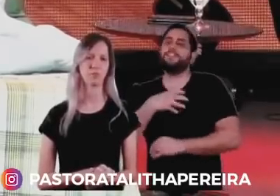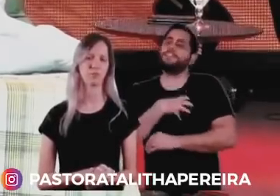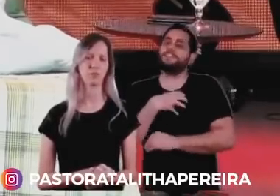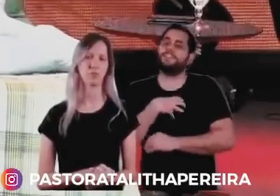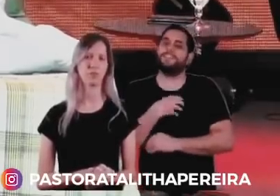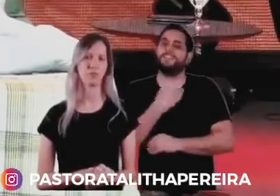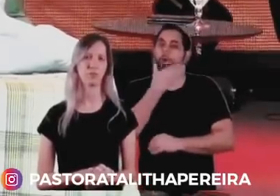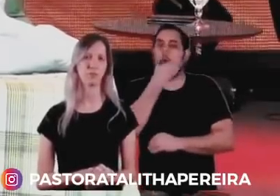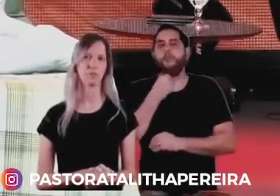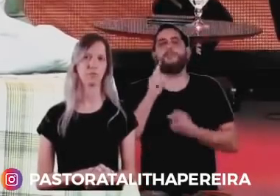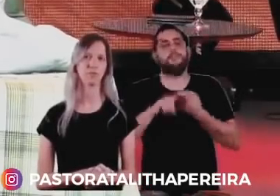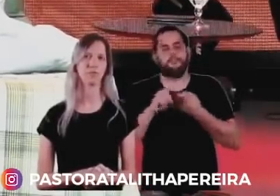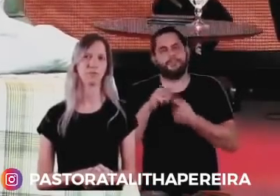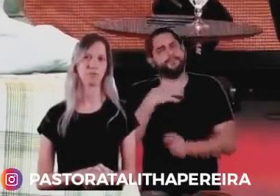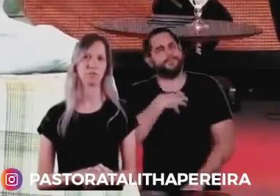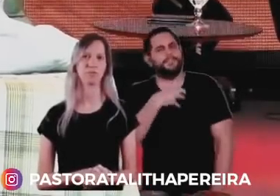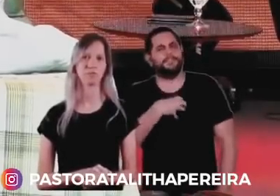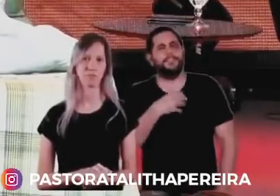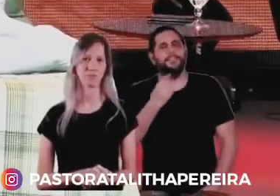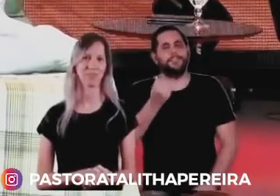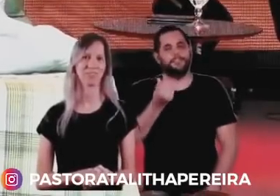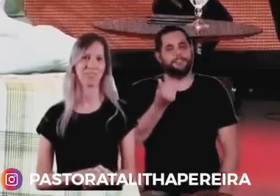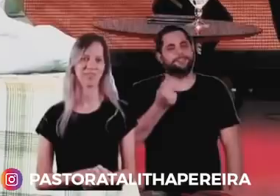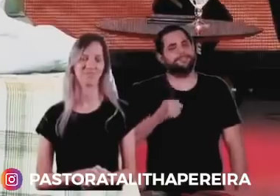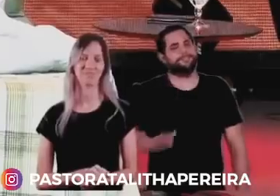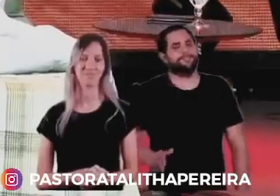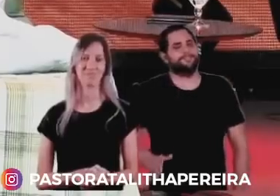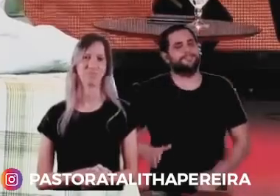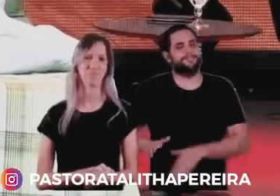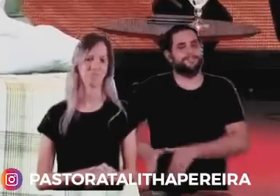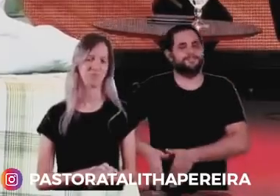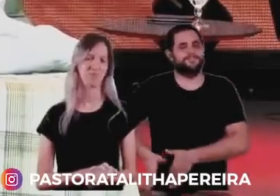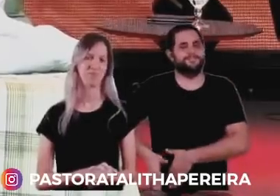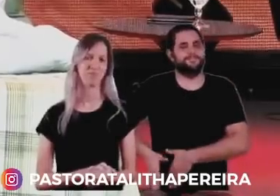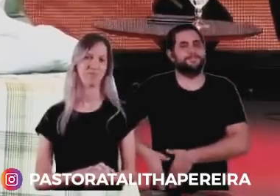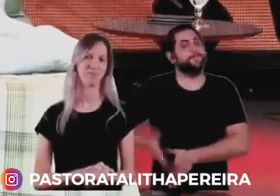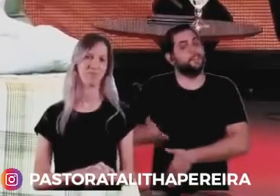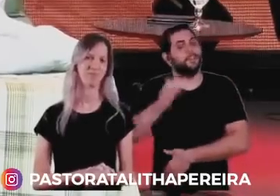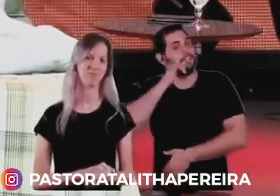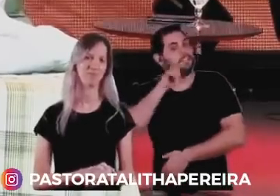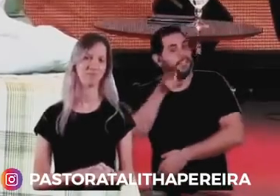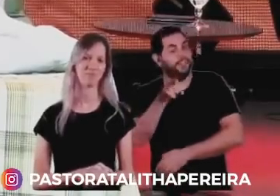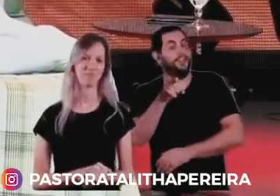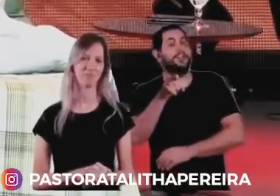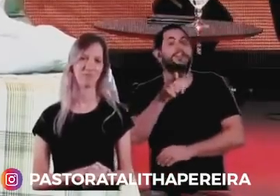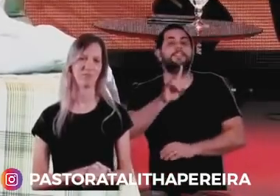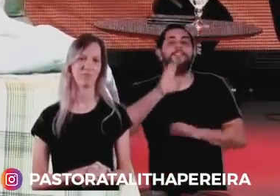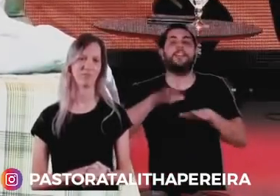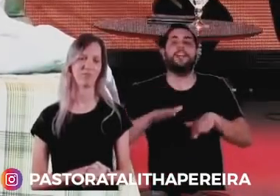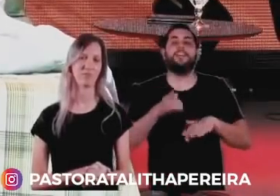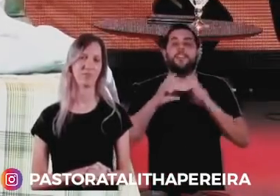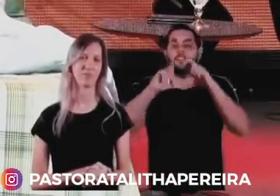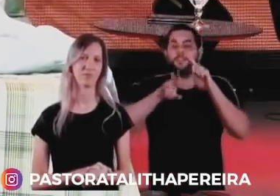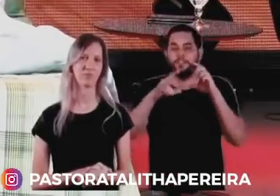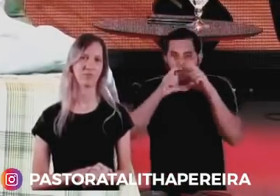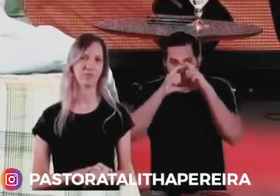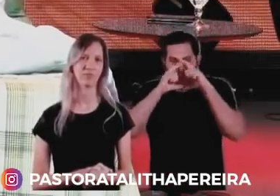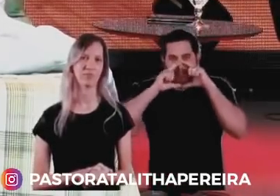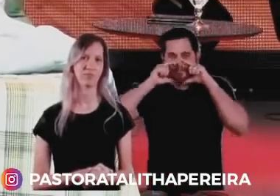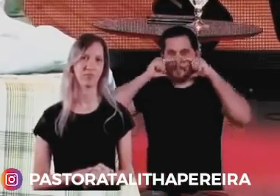o marido deve estar sentindo também muita coisa no bolso, gente. Porque eu vou dizer, viu? Esse negócio da gente estar andando